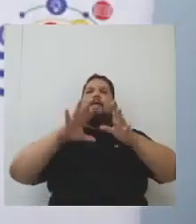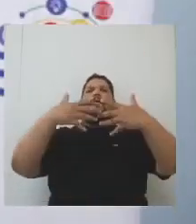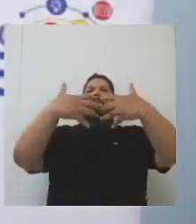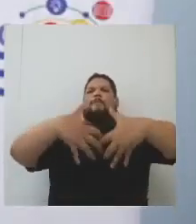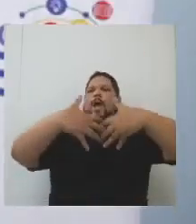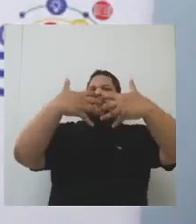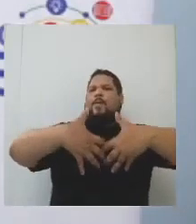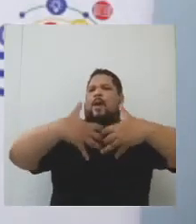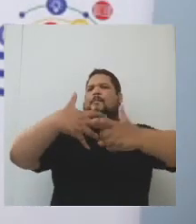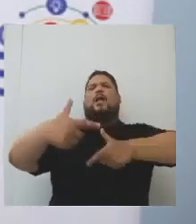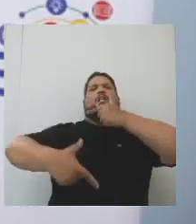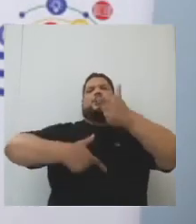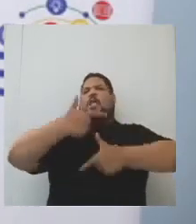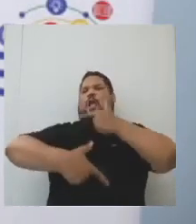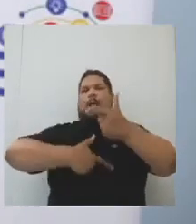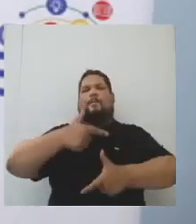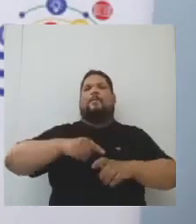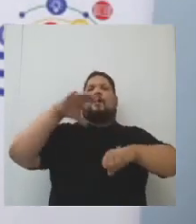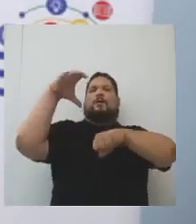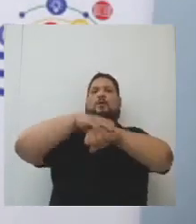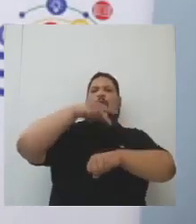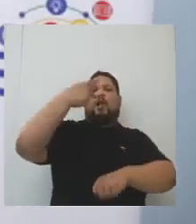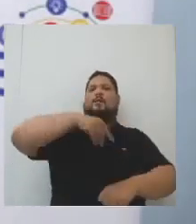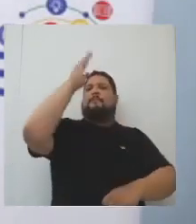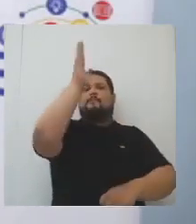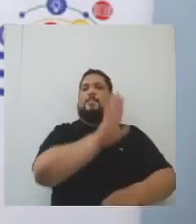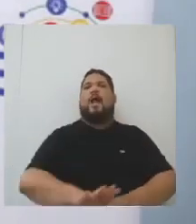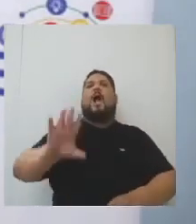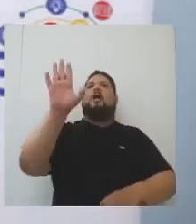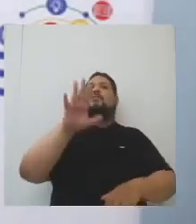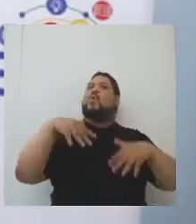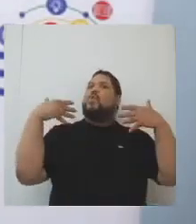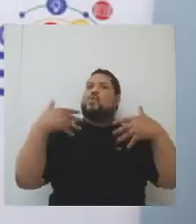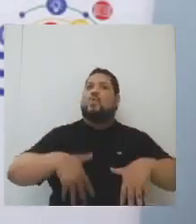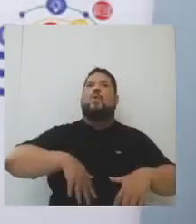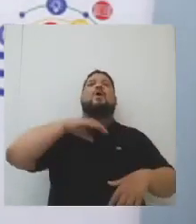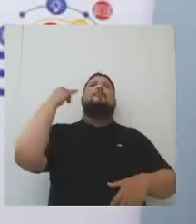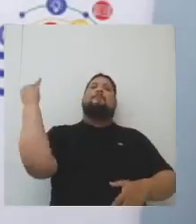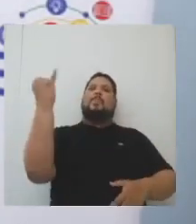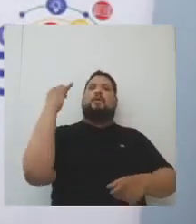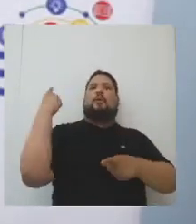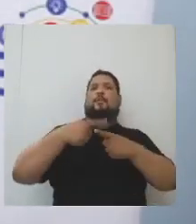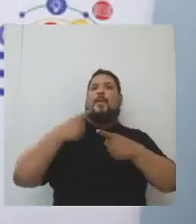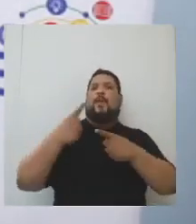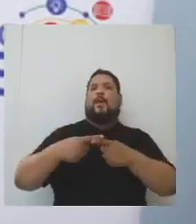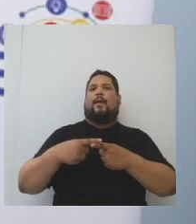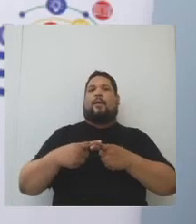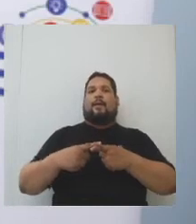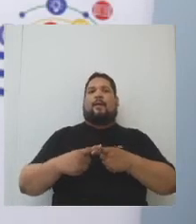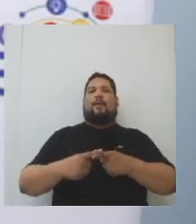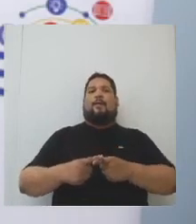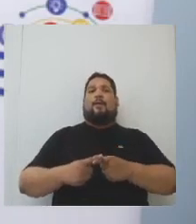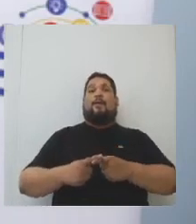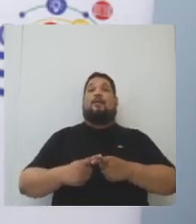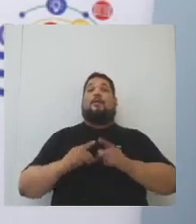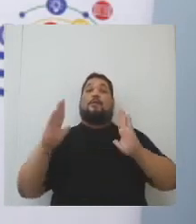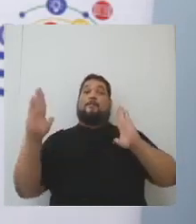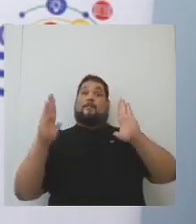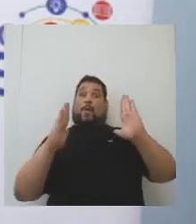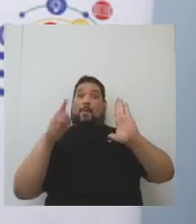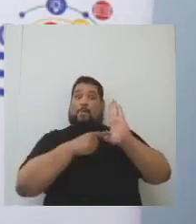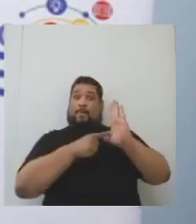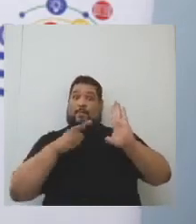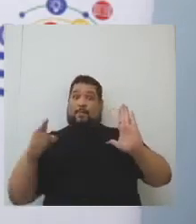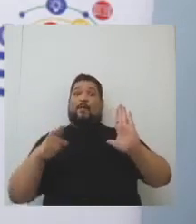de manufaturas na colônia Brasil. Então, isso foi muito importante, porque no momento que nós temos o seguinte, o fim